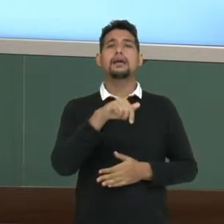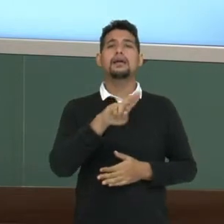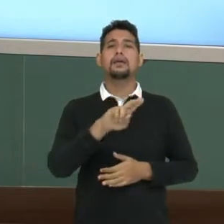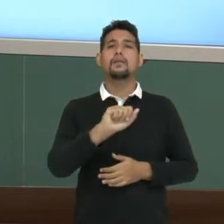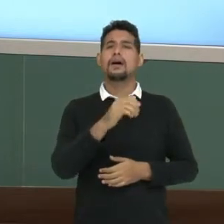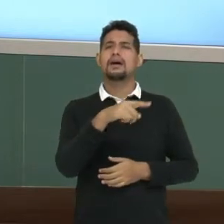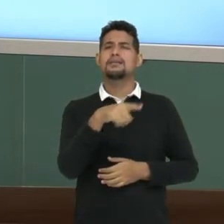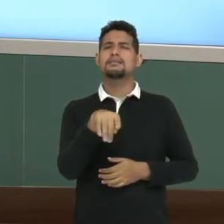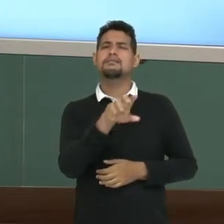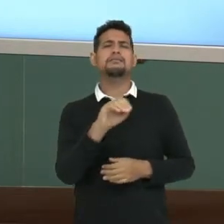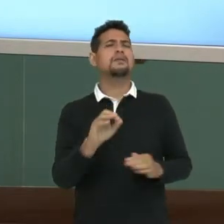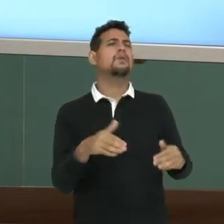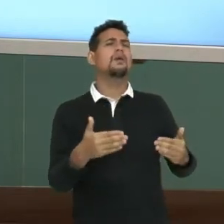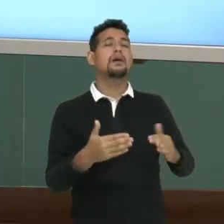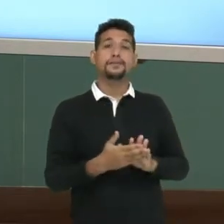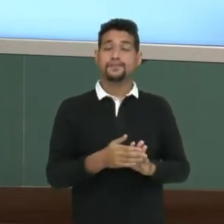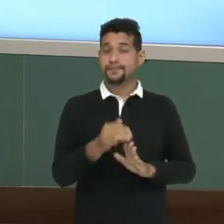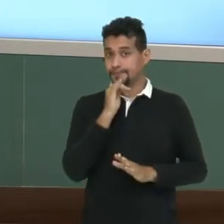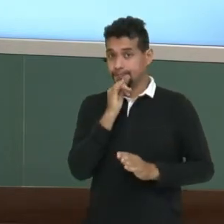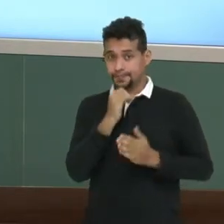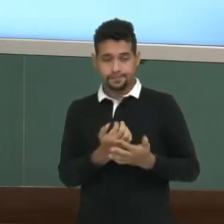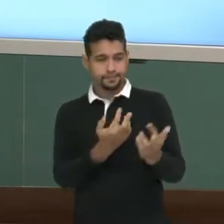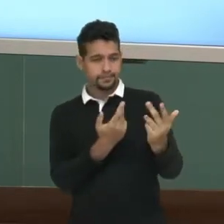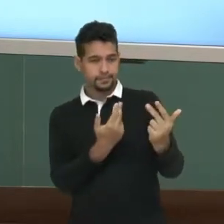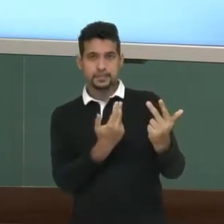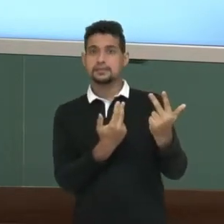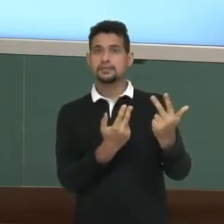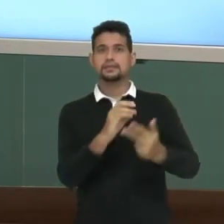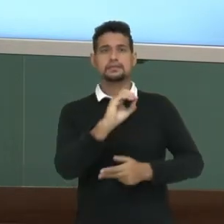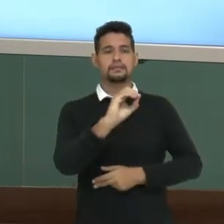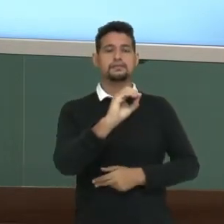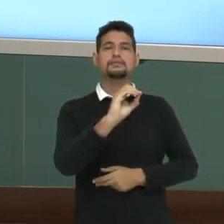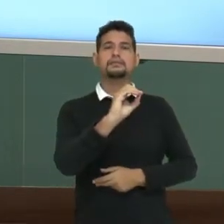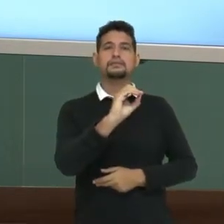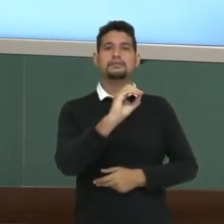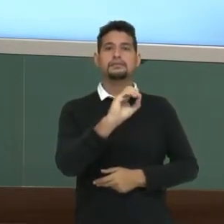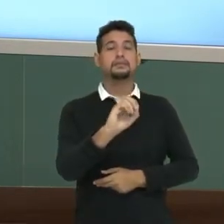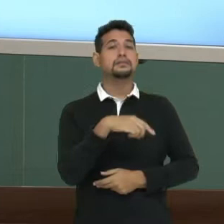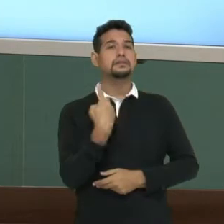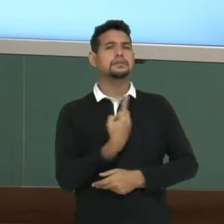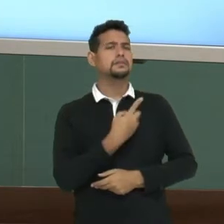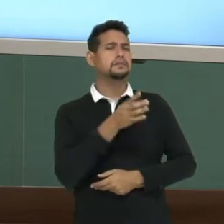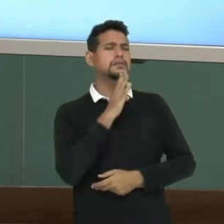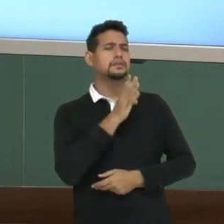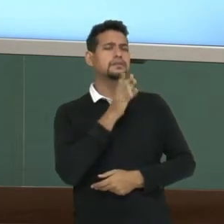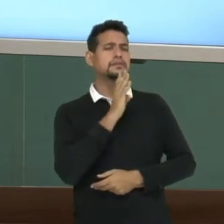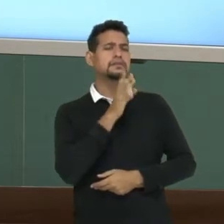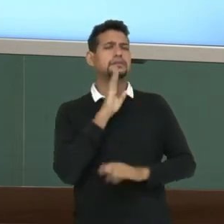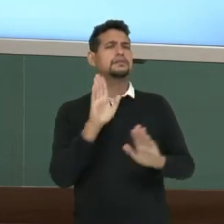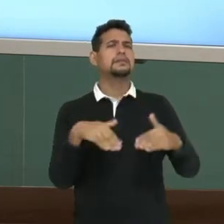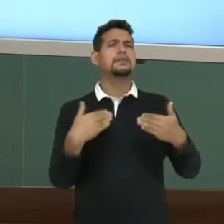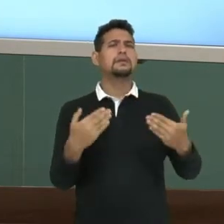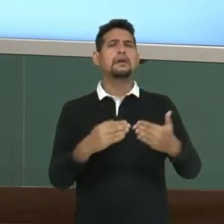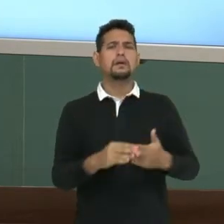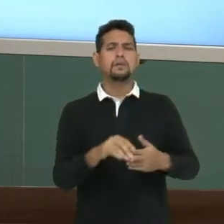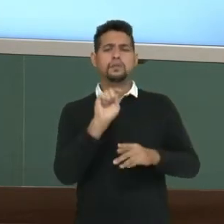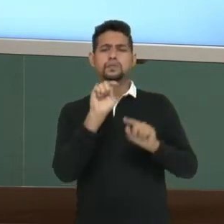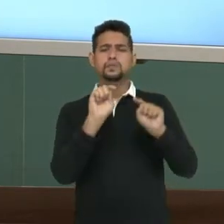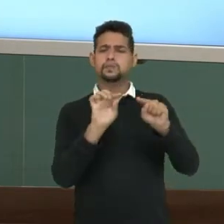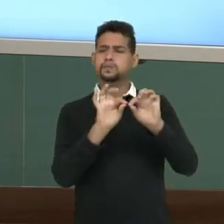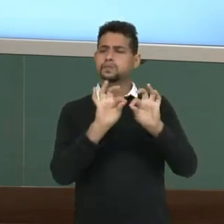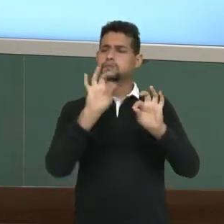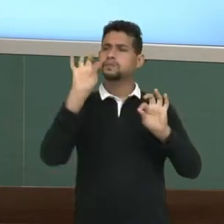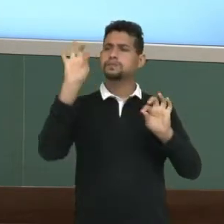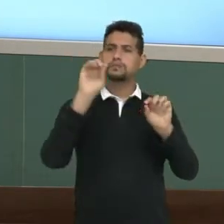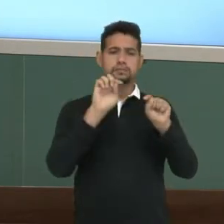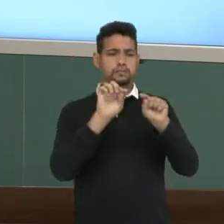a equação geral? Quando ela está igualada a zero. E conhecer qual é o ponto que eu quero fazer a distância. Só que esse ponto